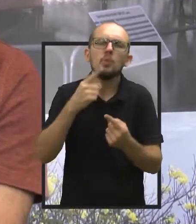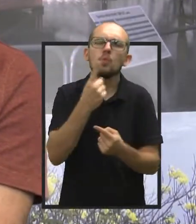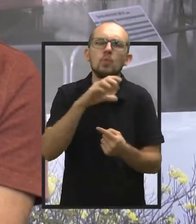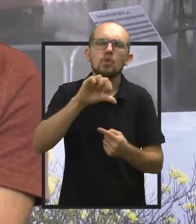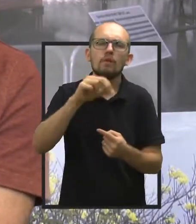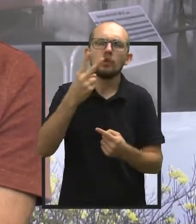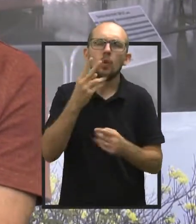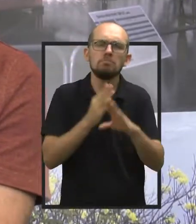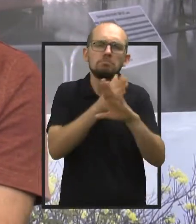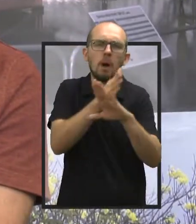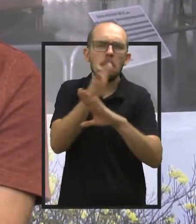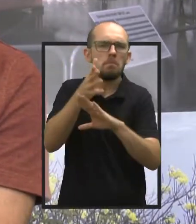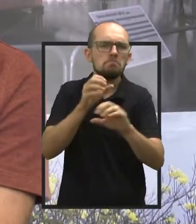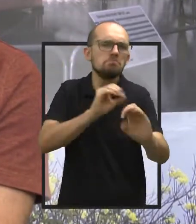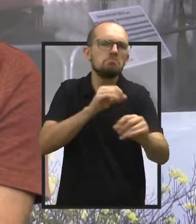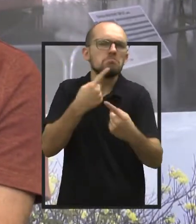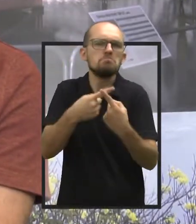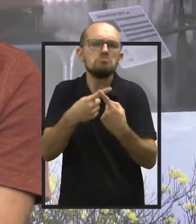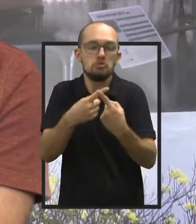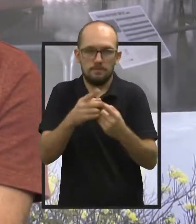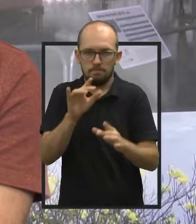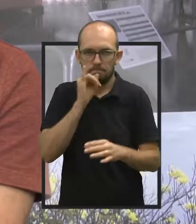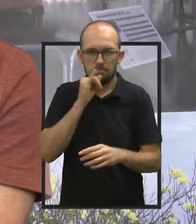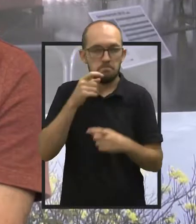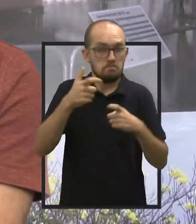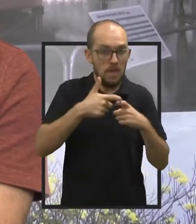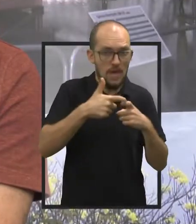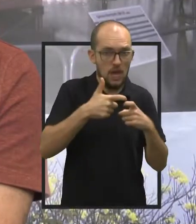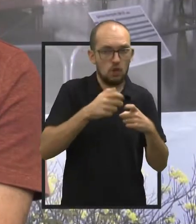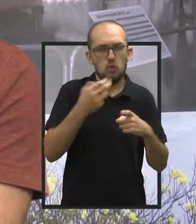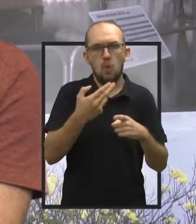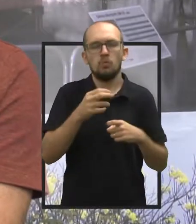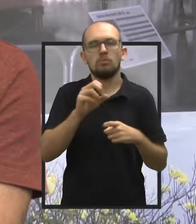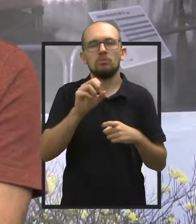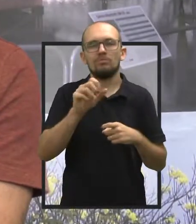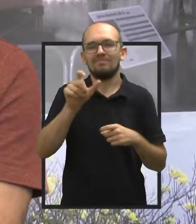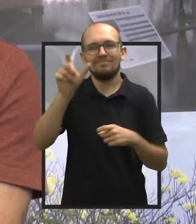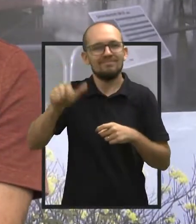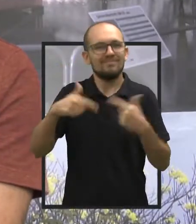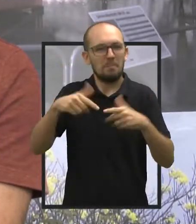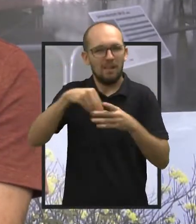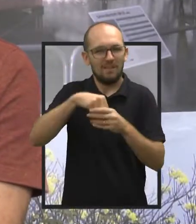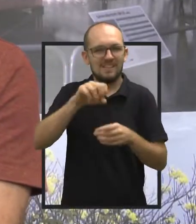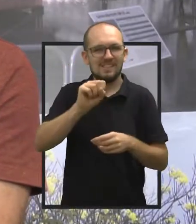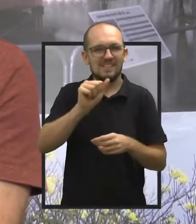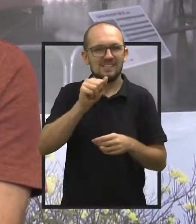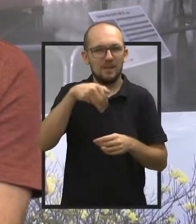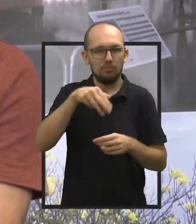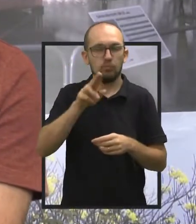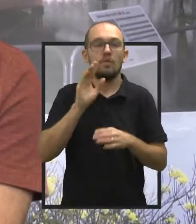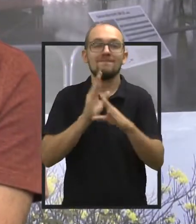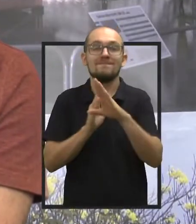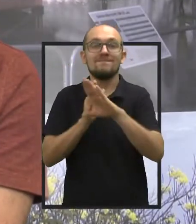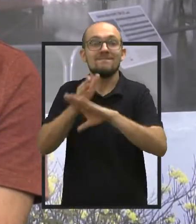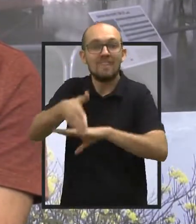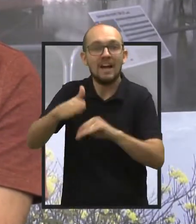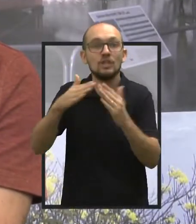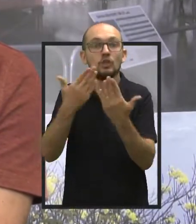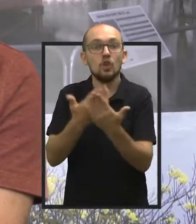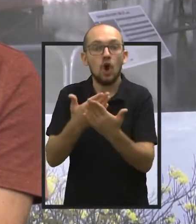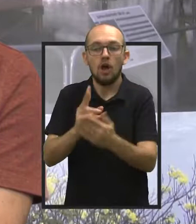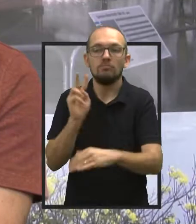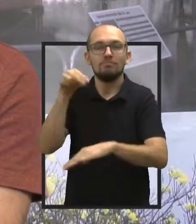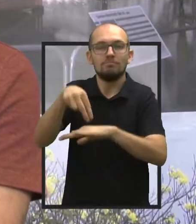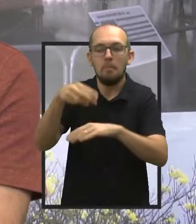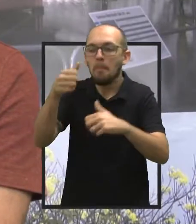pessoal do SAMU, o médico, o atendente, o enfermeiro vá até a escola. Certo? E vai até a escola e faça ali uma aula